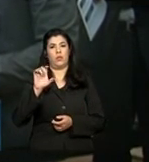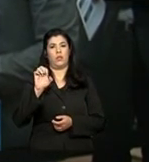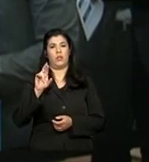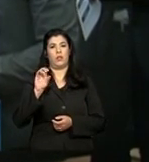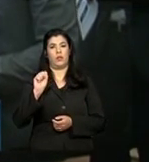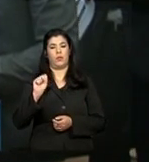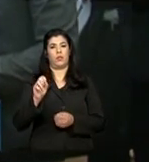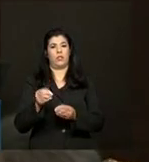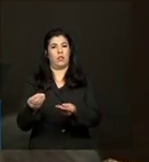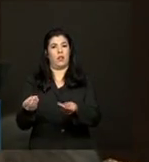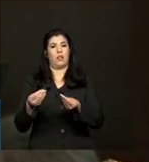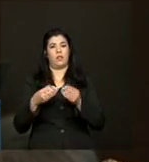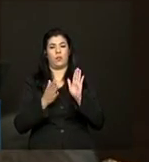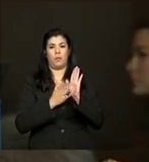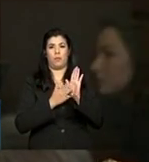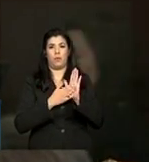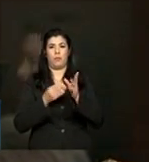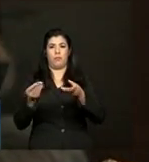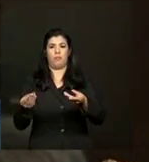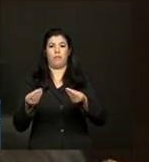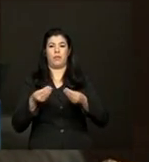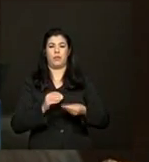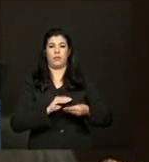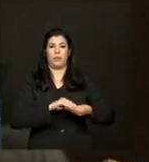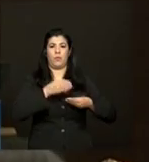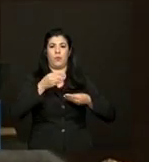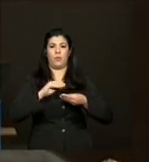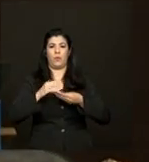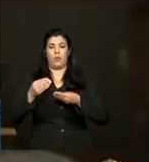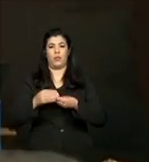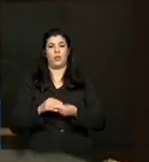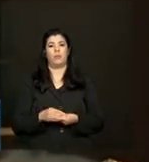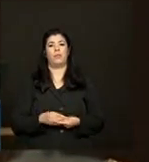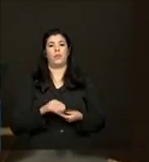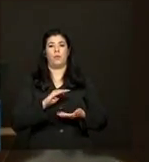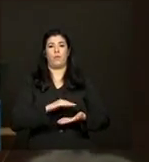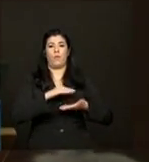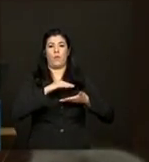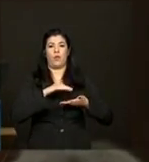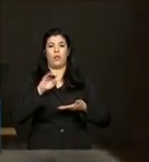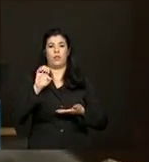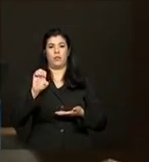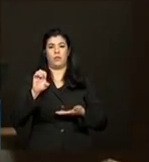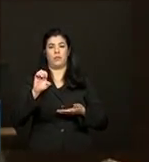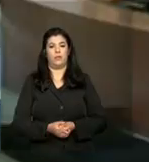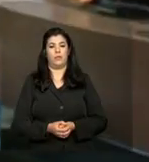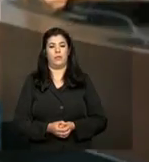Aceito proposta mediante entrega de envelopes para o leilão do lote E, senhores.